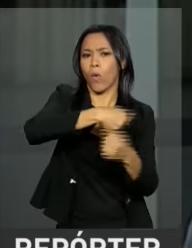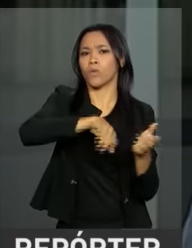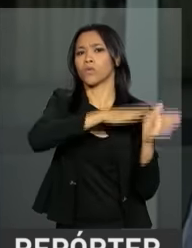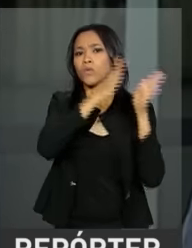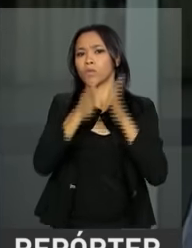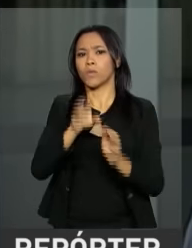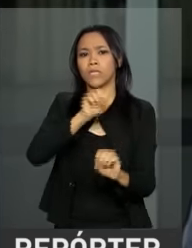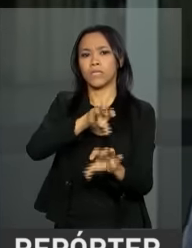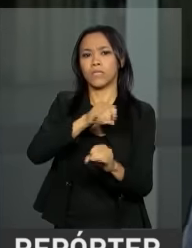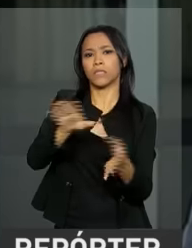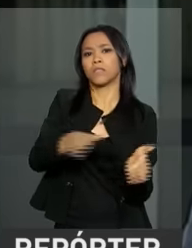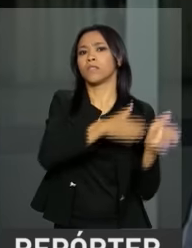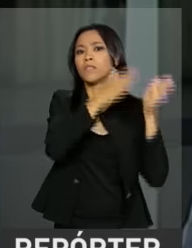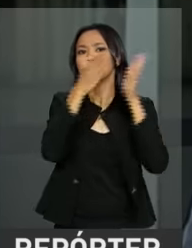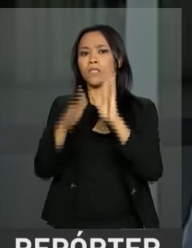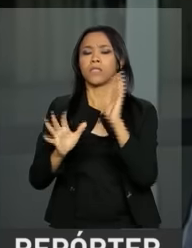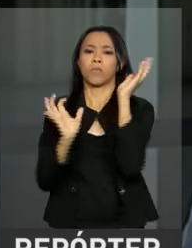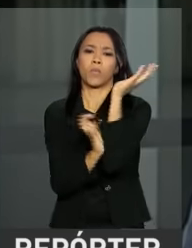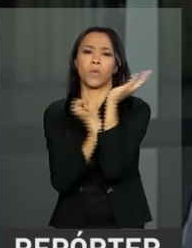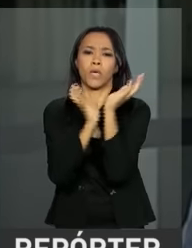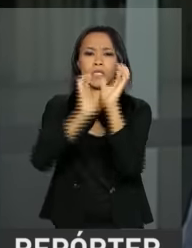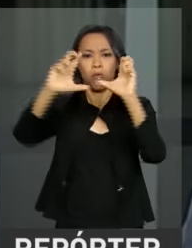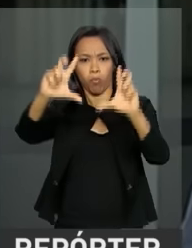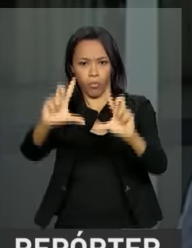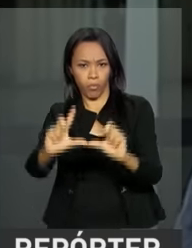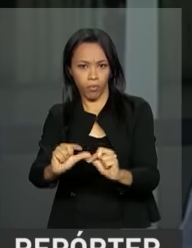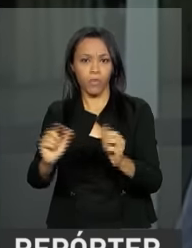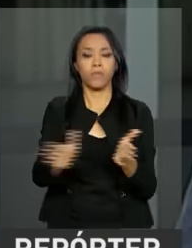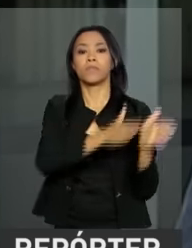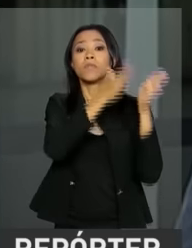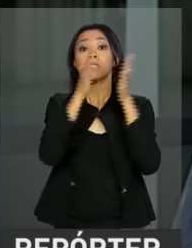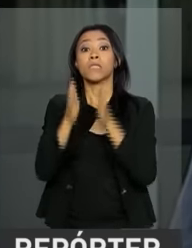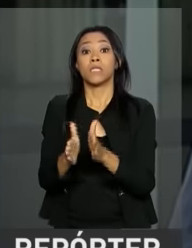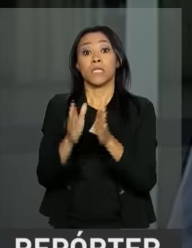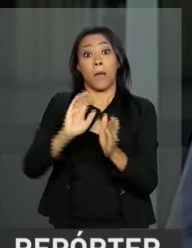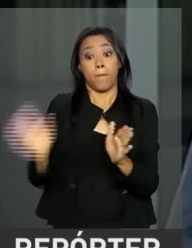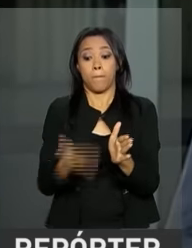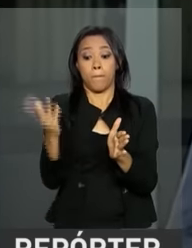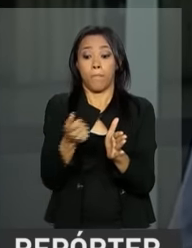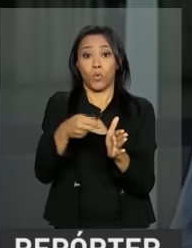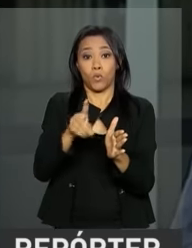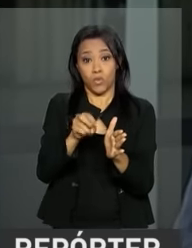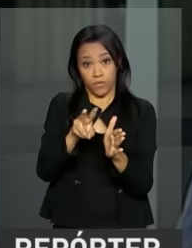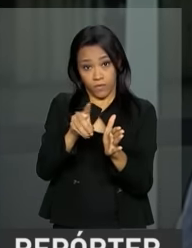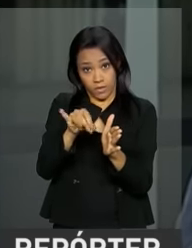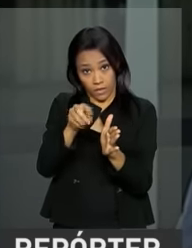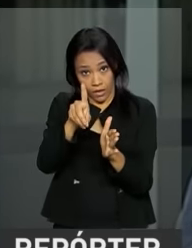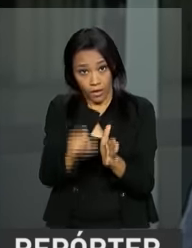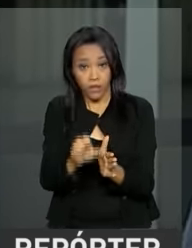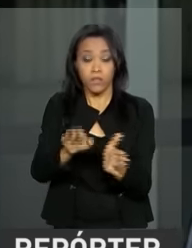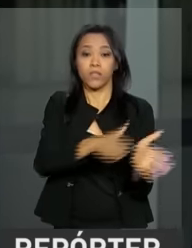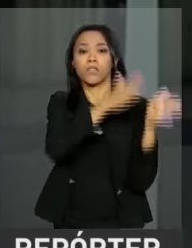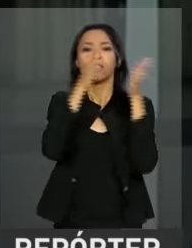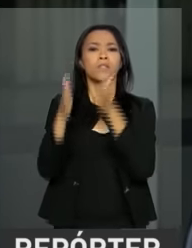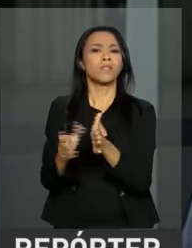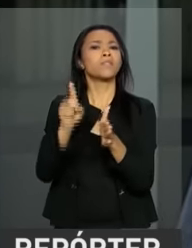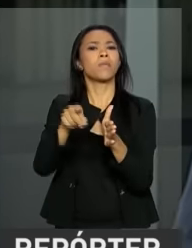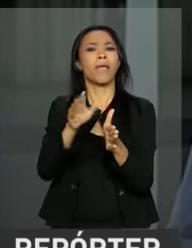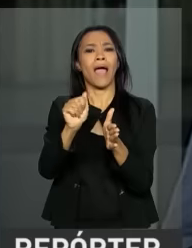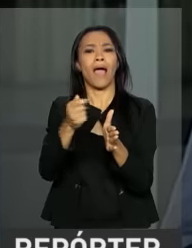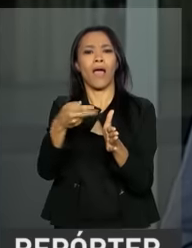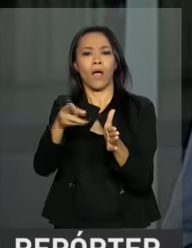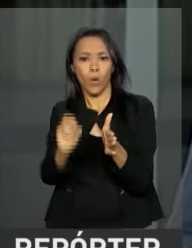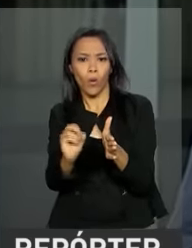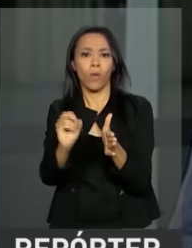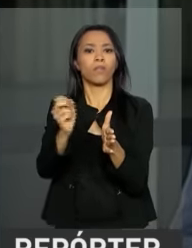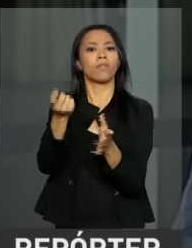Básica desburocratização E modernização do Estado produtividade e competitividade e ainda a questão do agronegócio